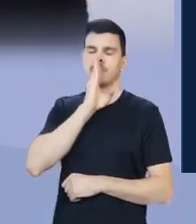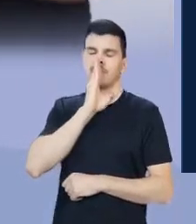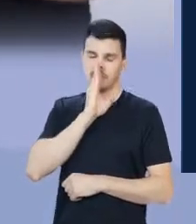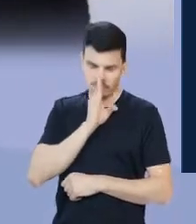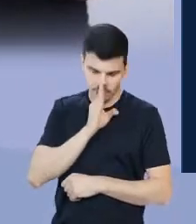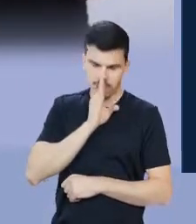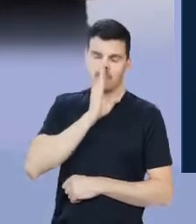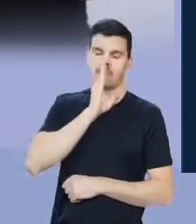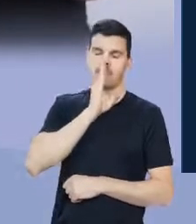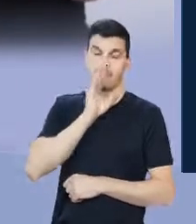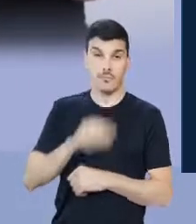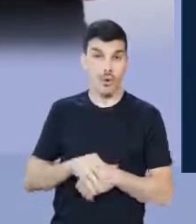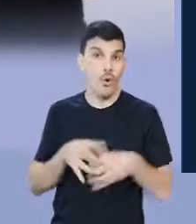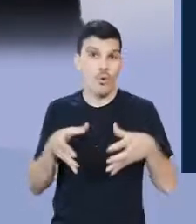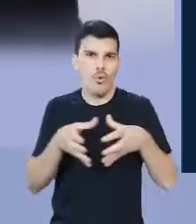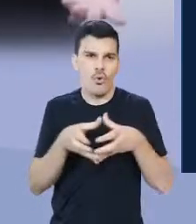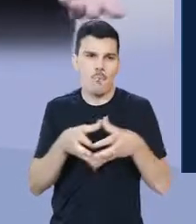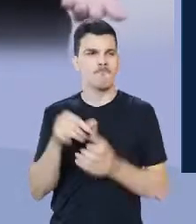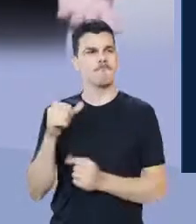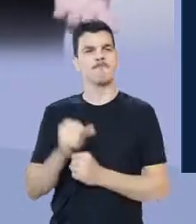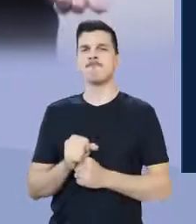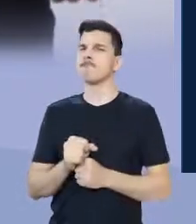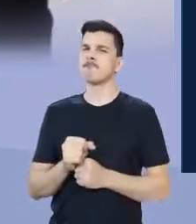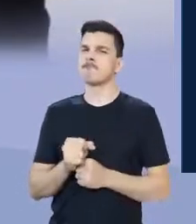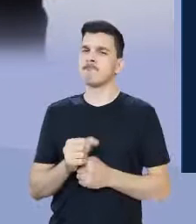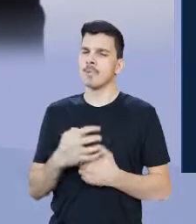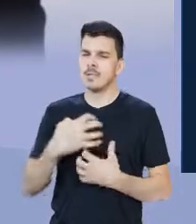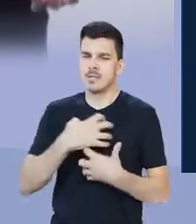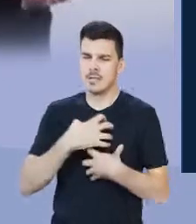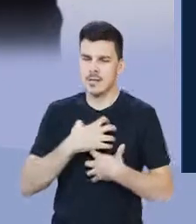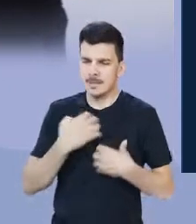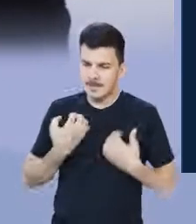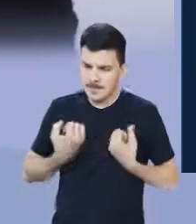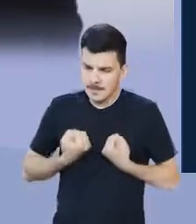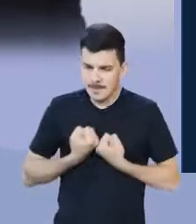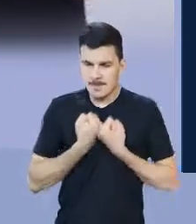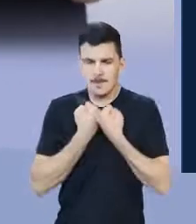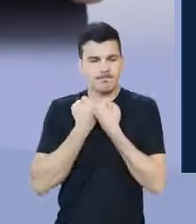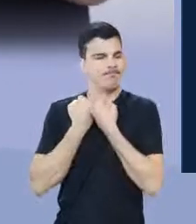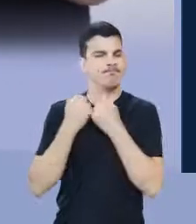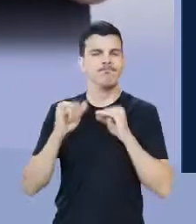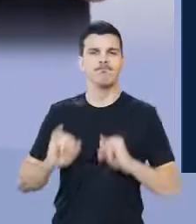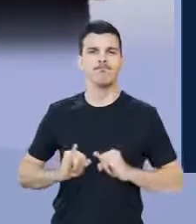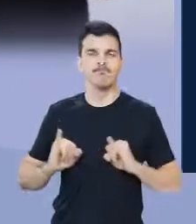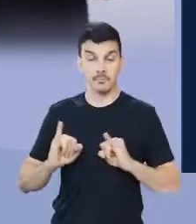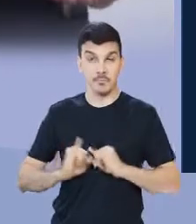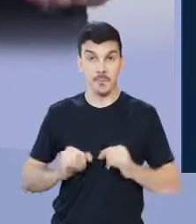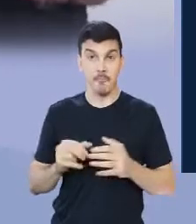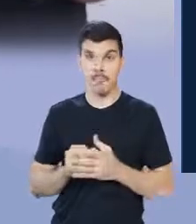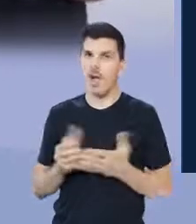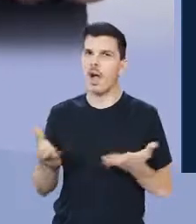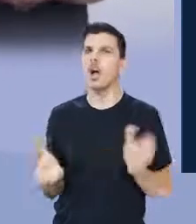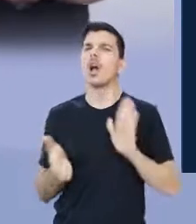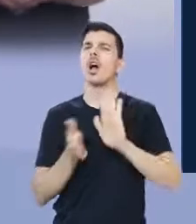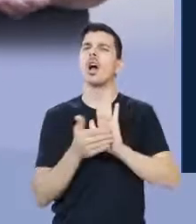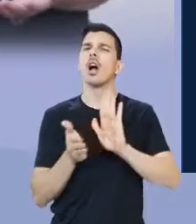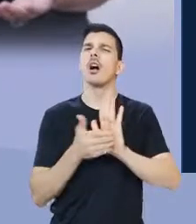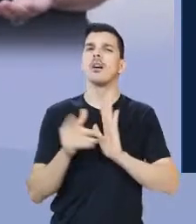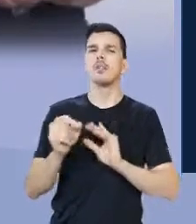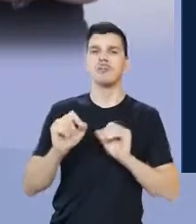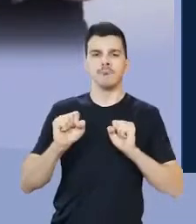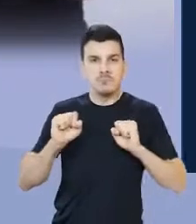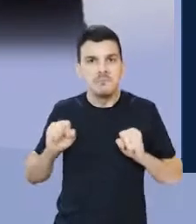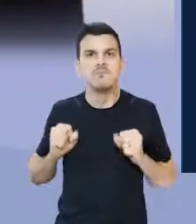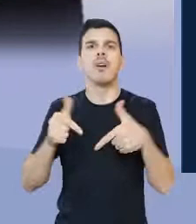e caladas. Esse grupo, então, reprimido pelo sistema, vai